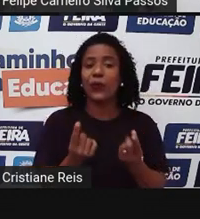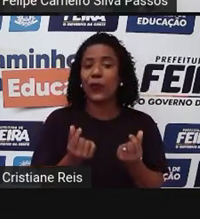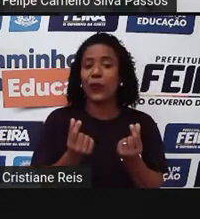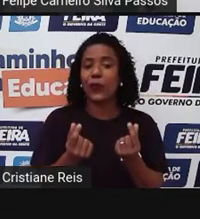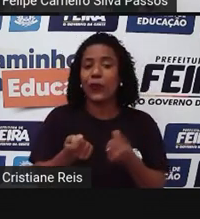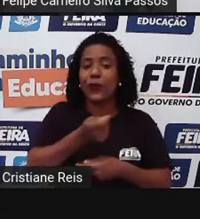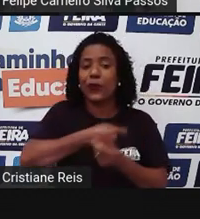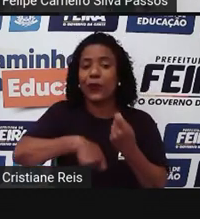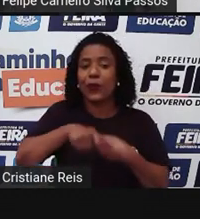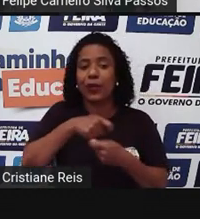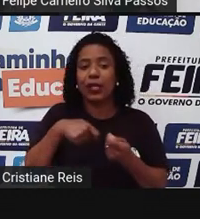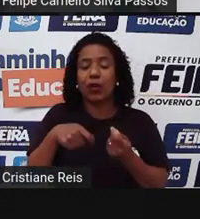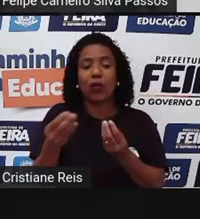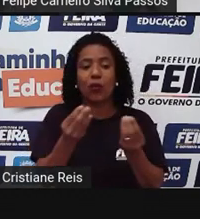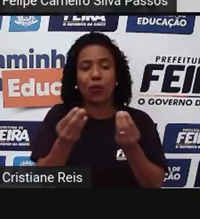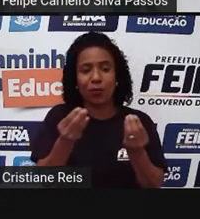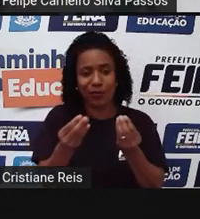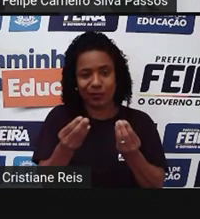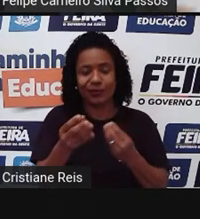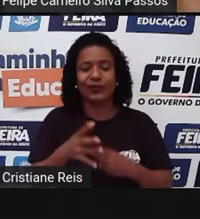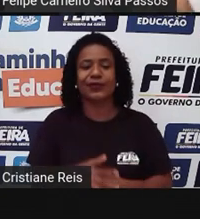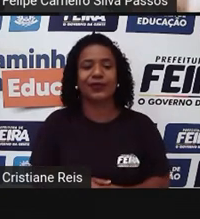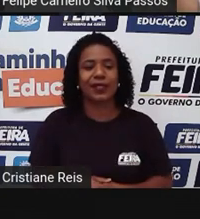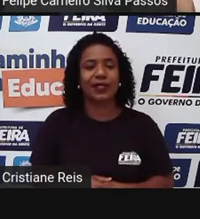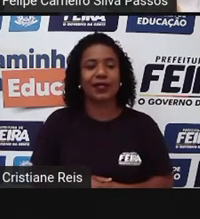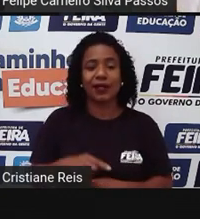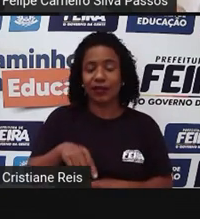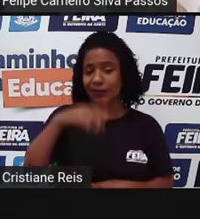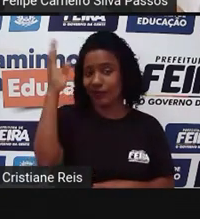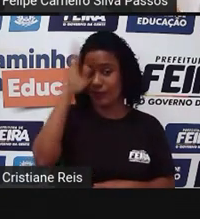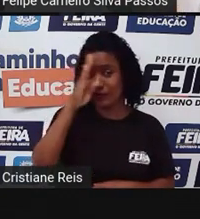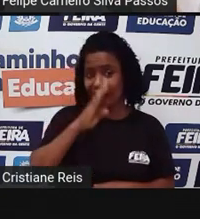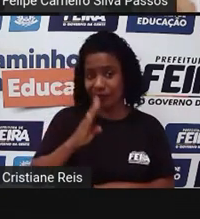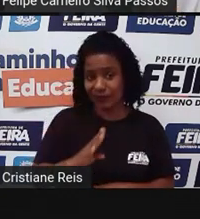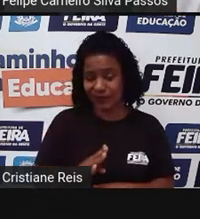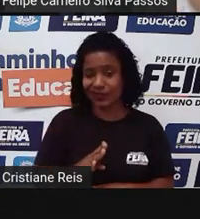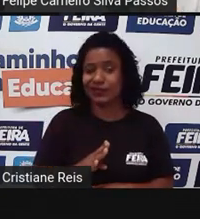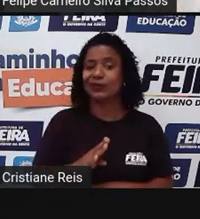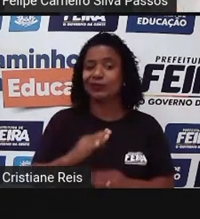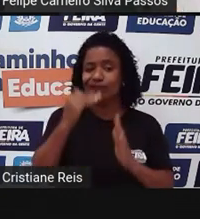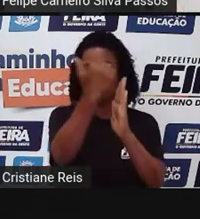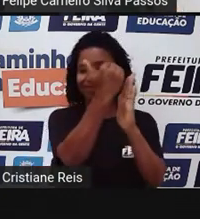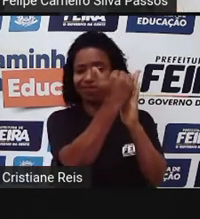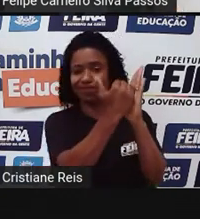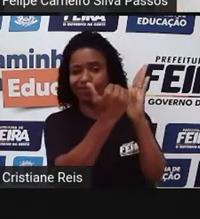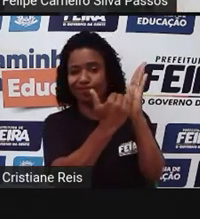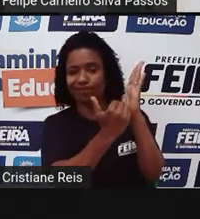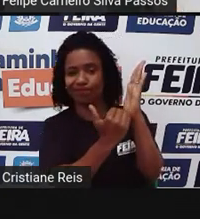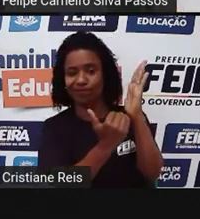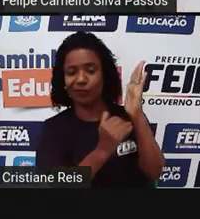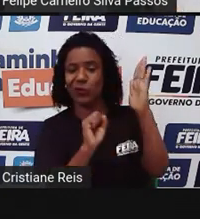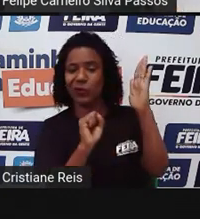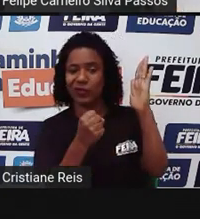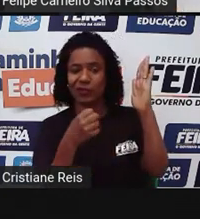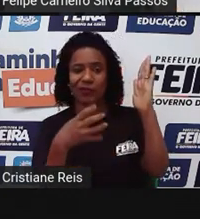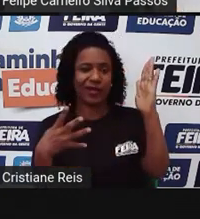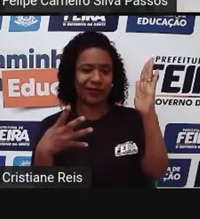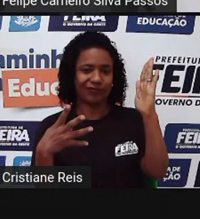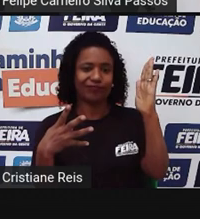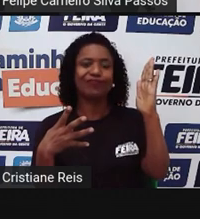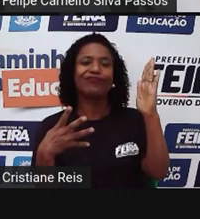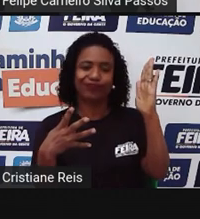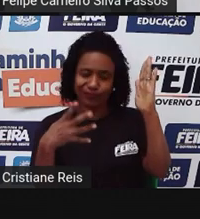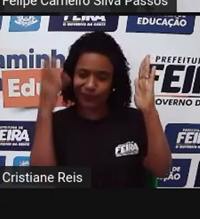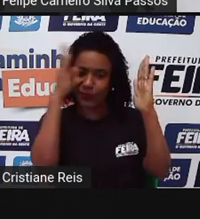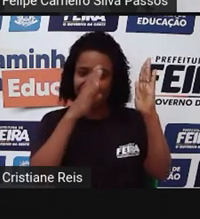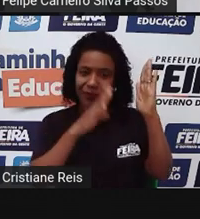O Brasil, se a gente compara com outros países, ele está na posição 84. Então, a gente está longe de ser entre os países com maior IDH.